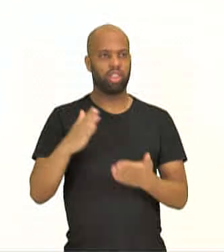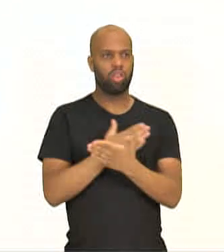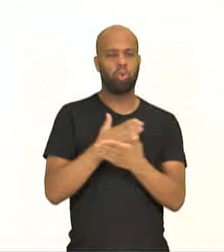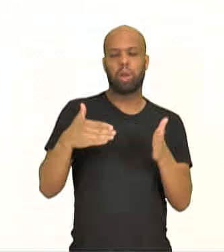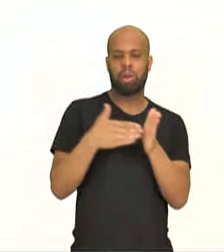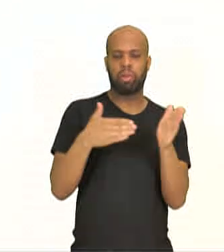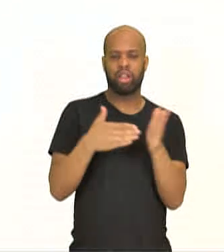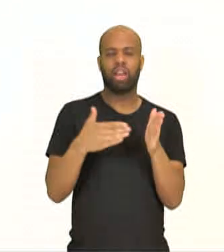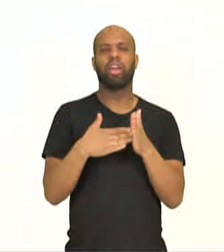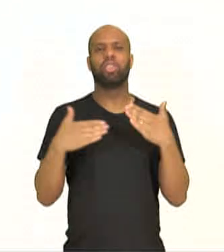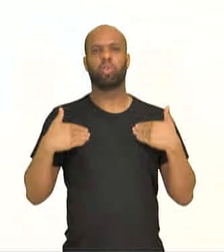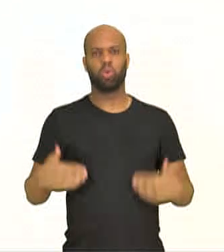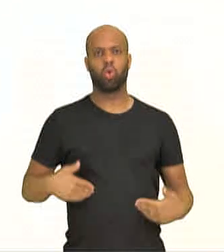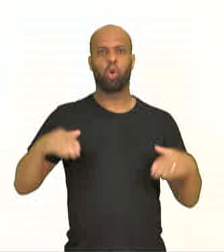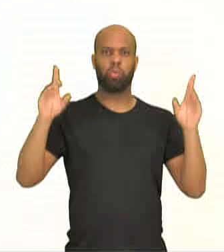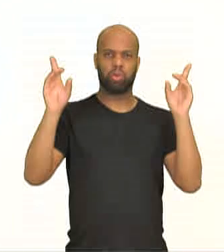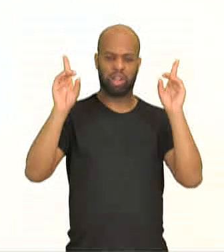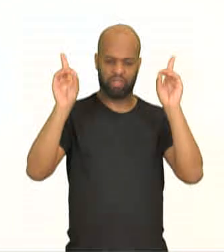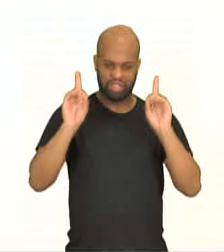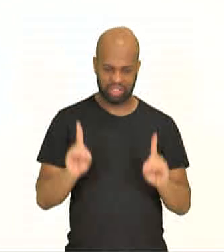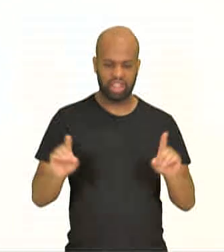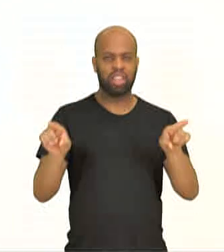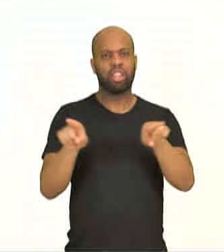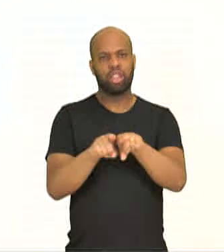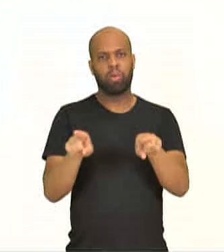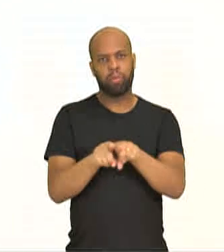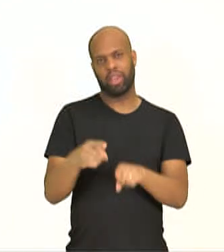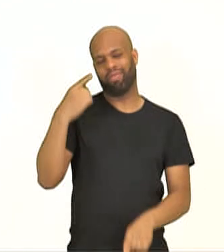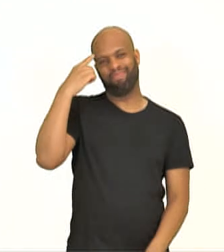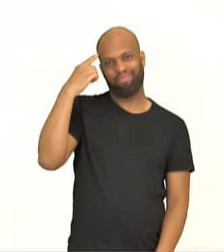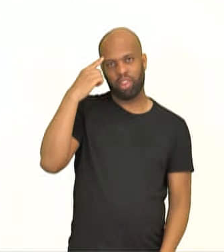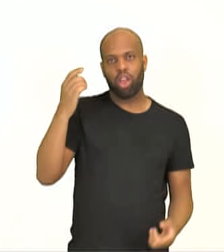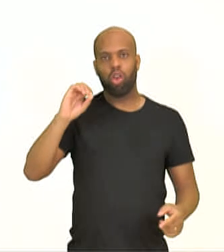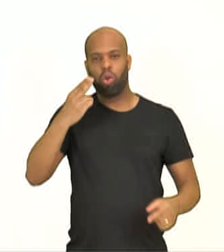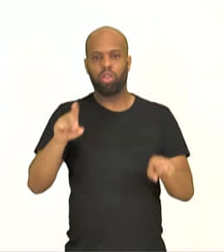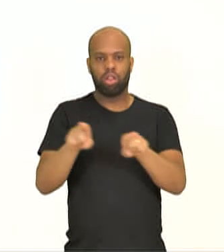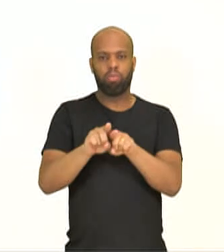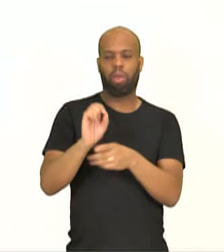dificuldade física, intelectual ou motora.